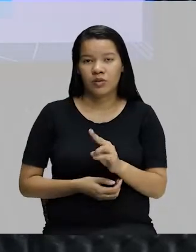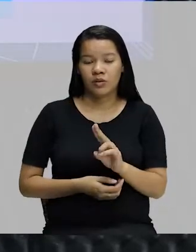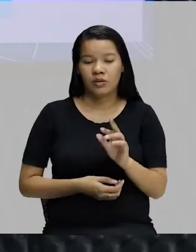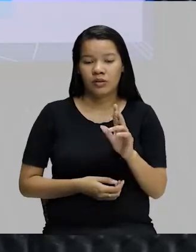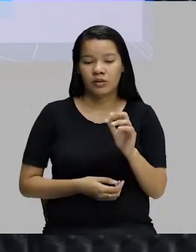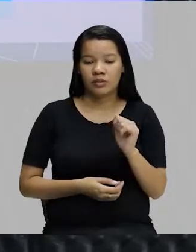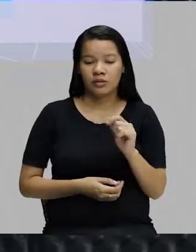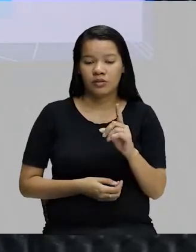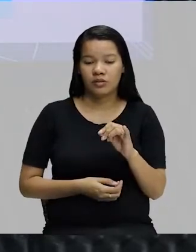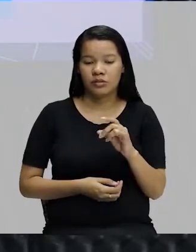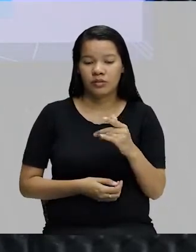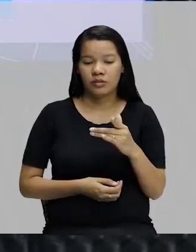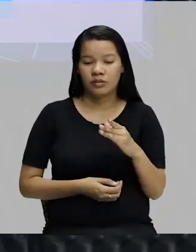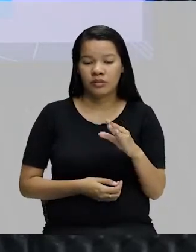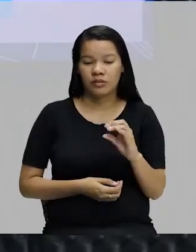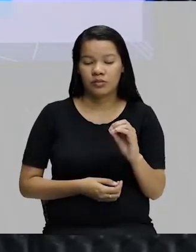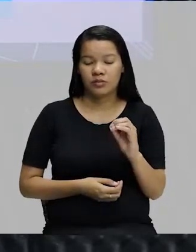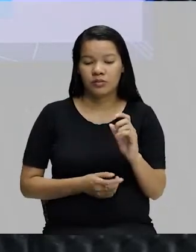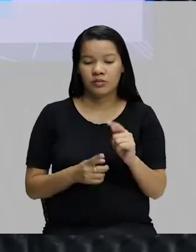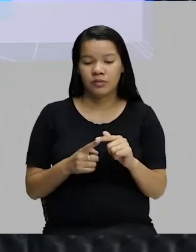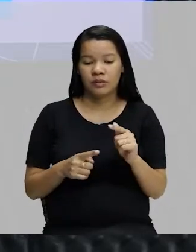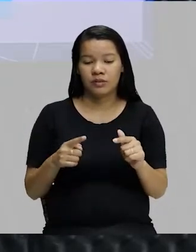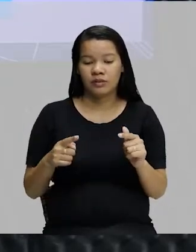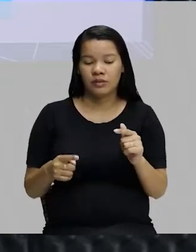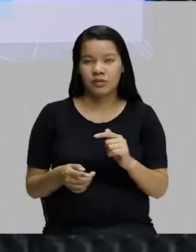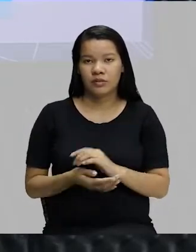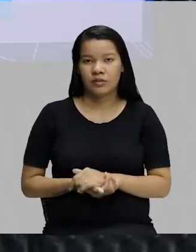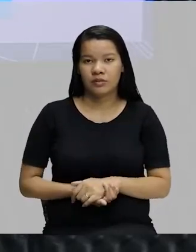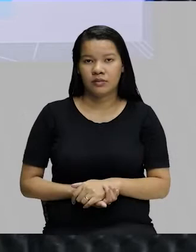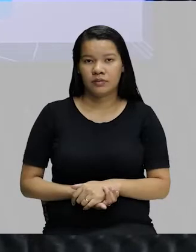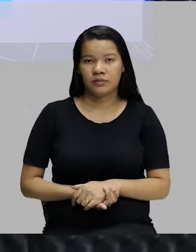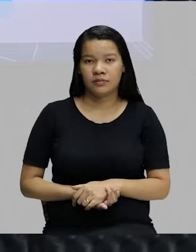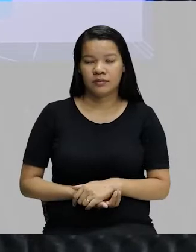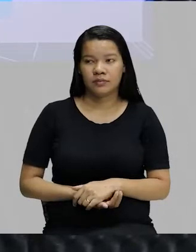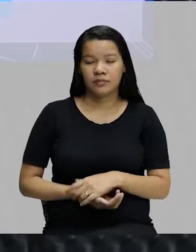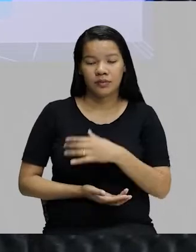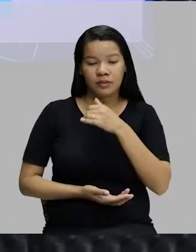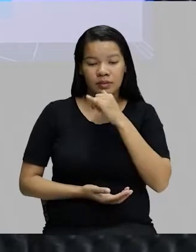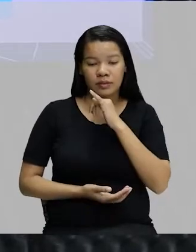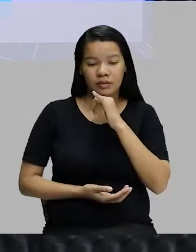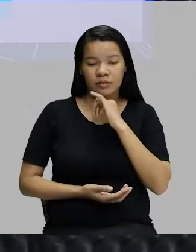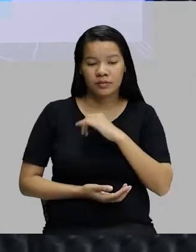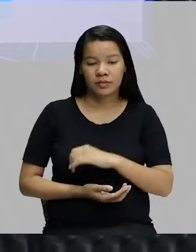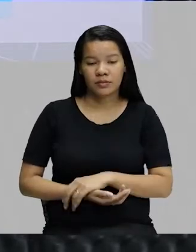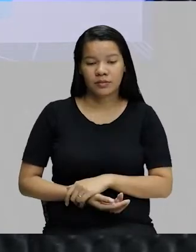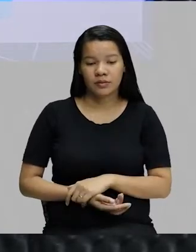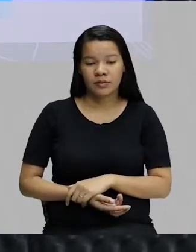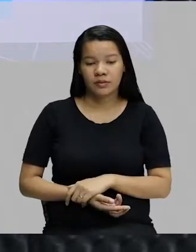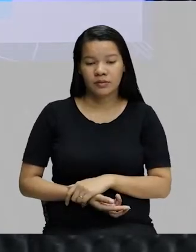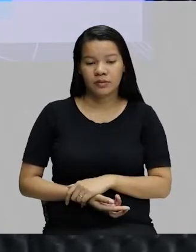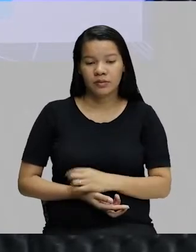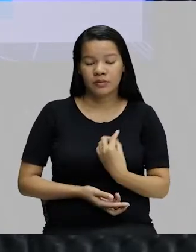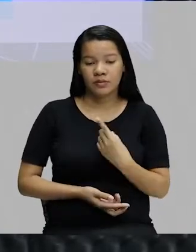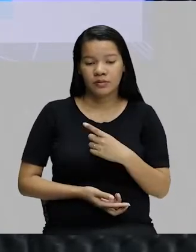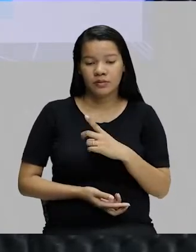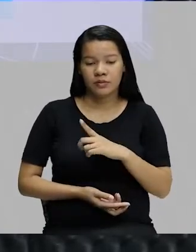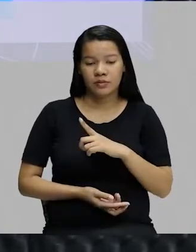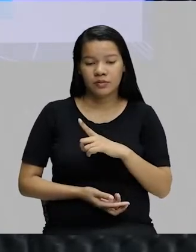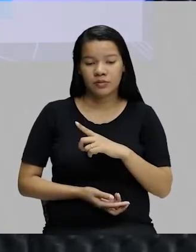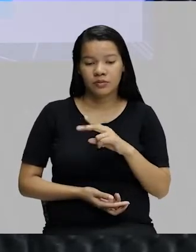radiação de materiais radioativos. Tudo bem, turminha? Então, por exemplo, aqui, iniciando, nós temos o